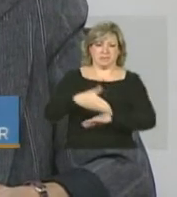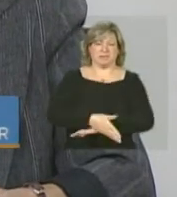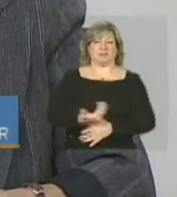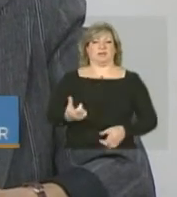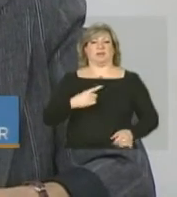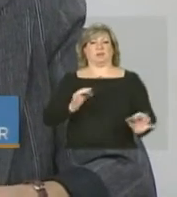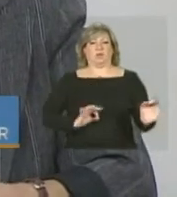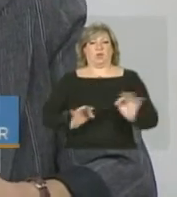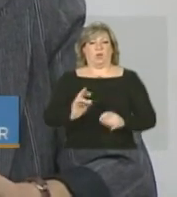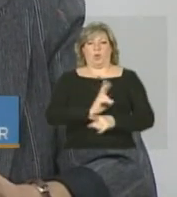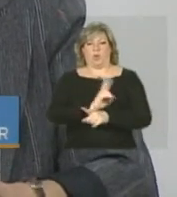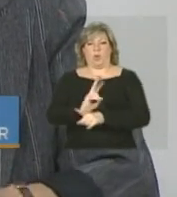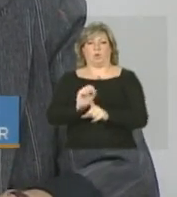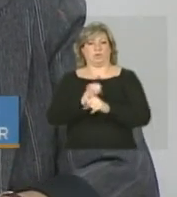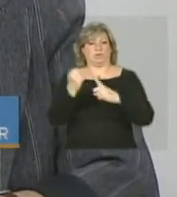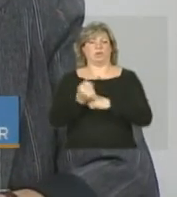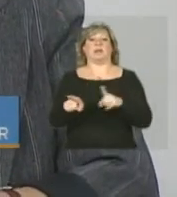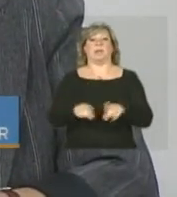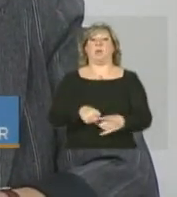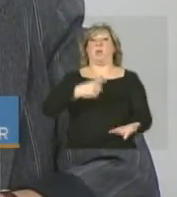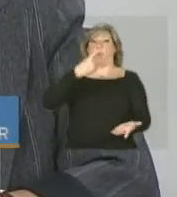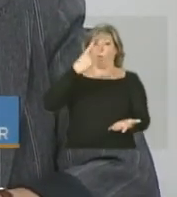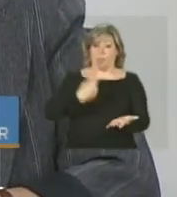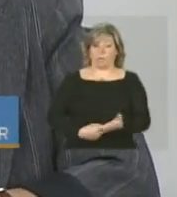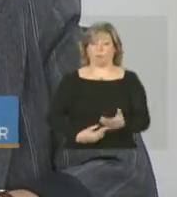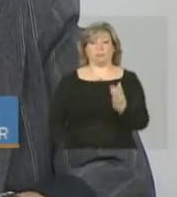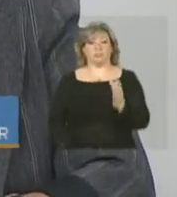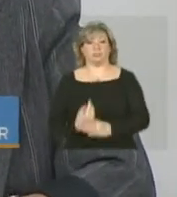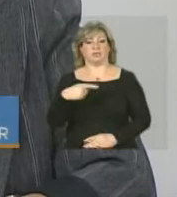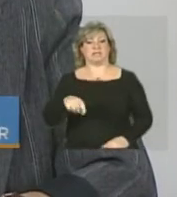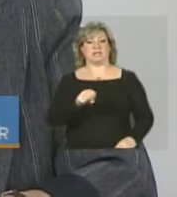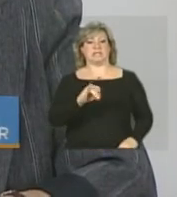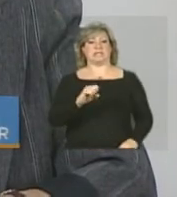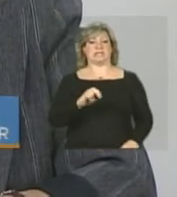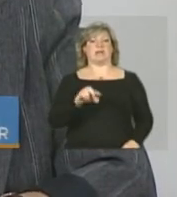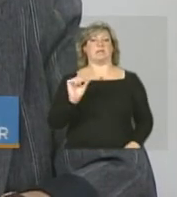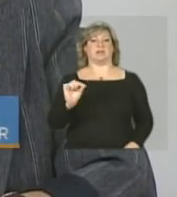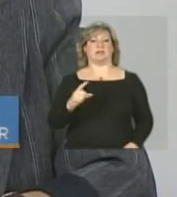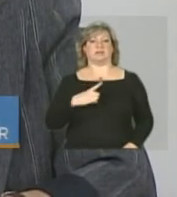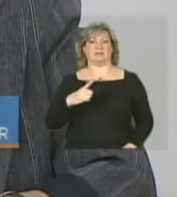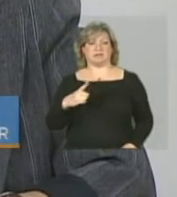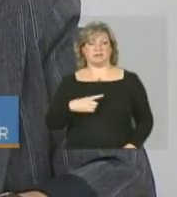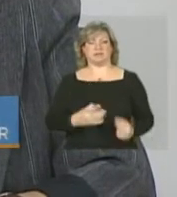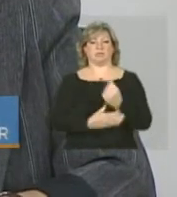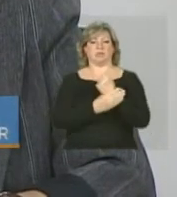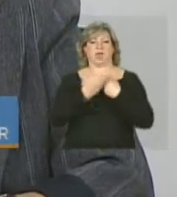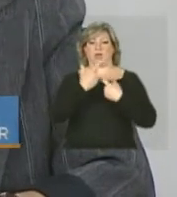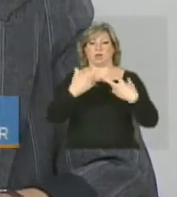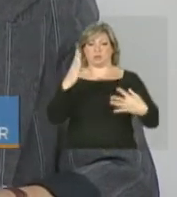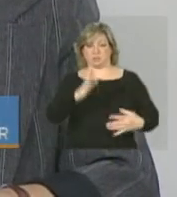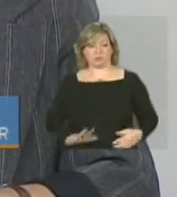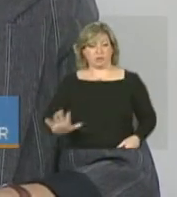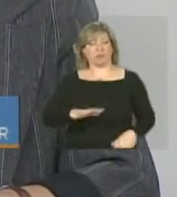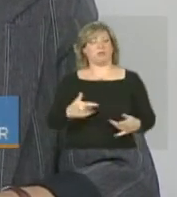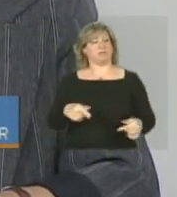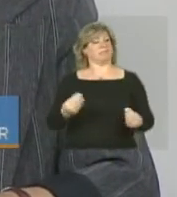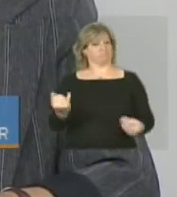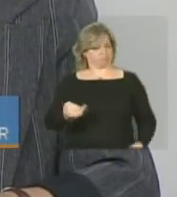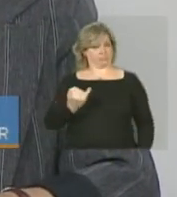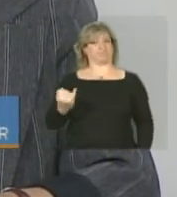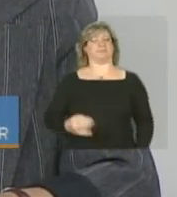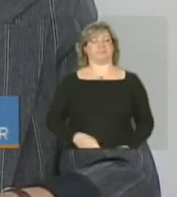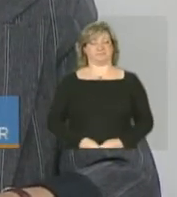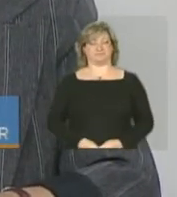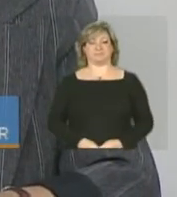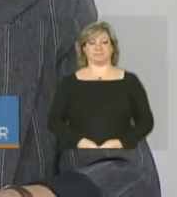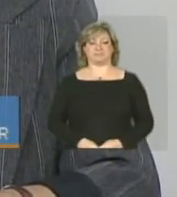social, de compromisso pela implantação do Sistema Nacional de Segurança Alimentar, isso terá sido muito importante.